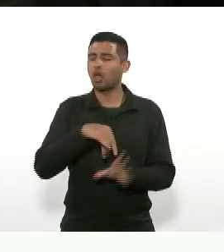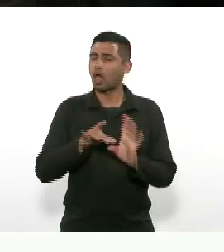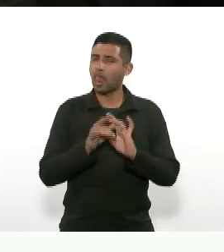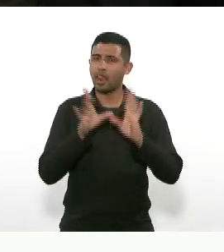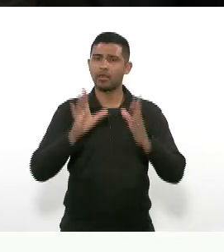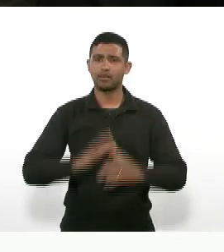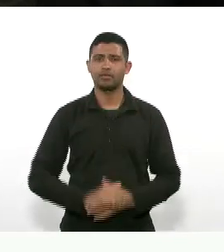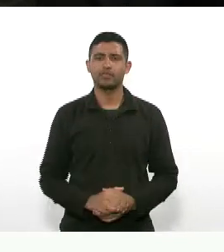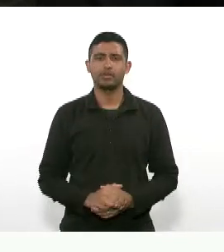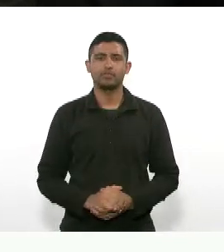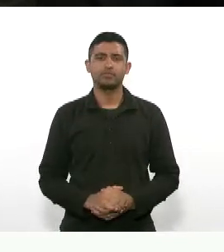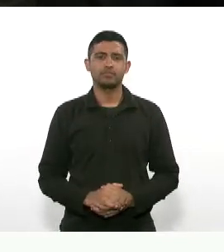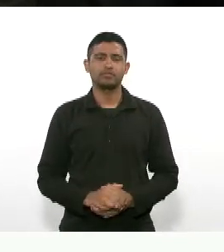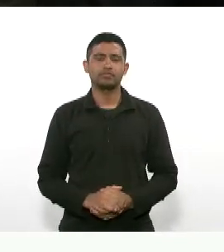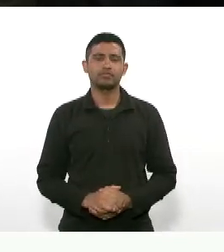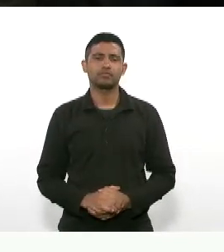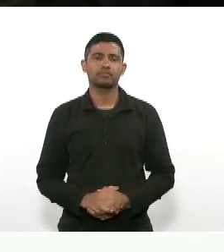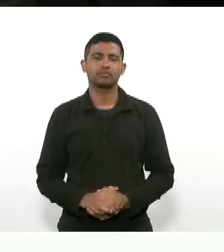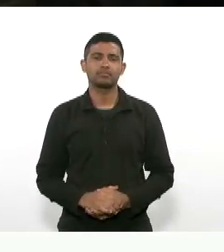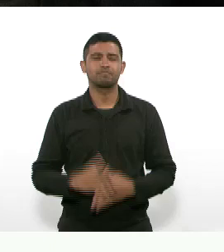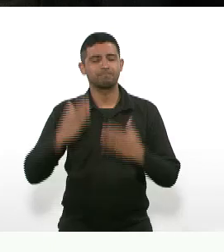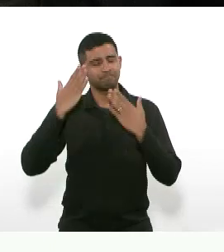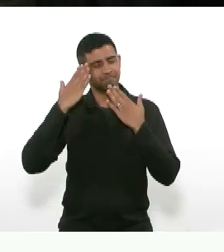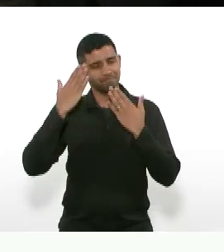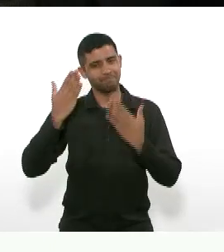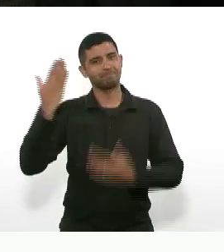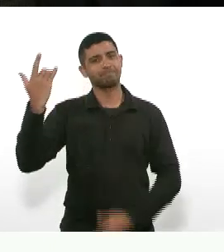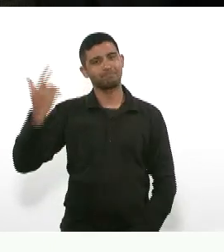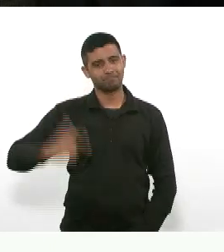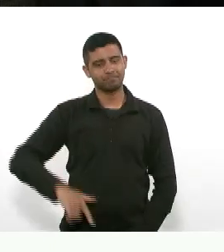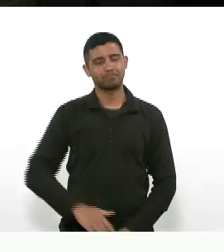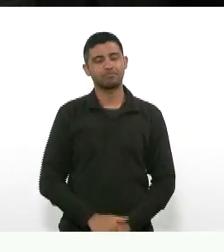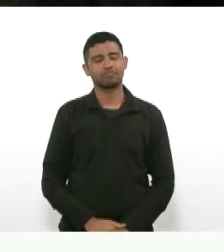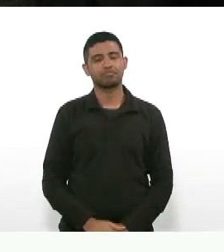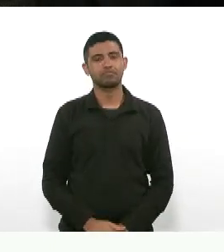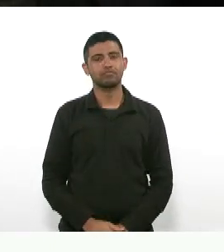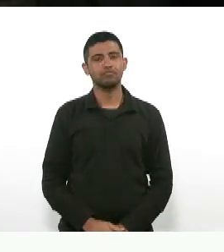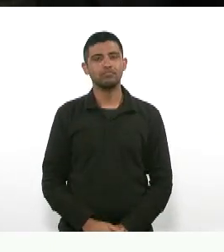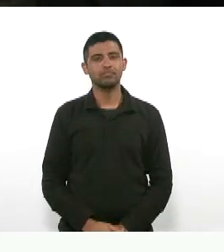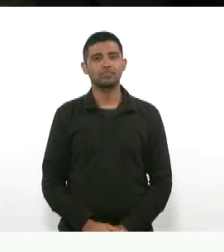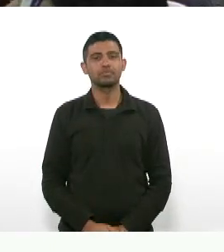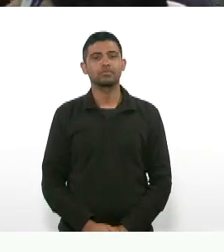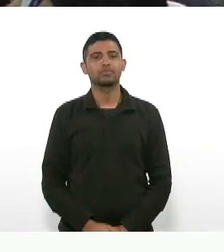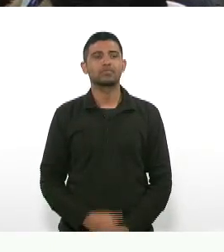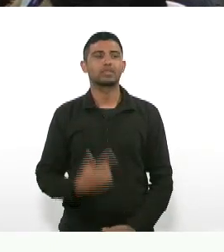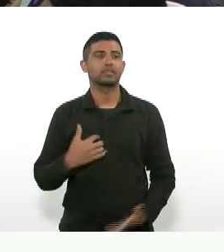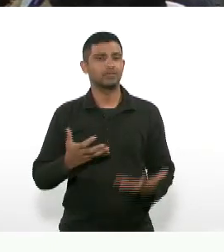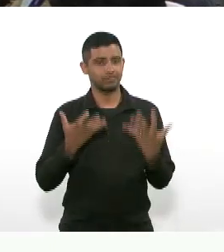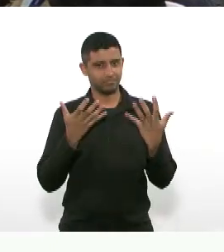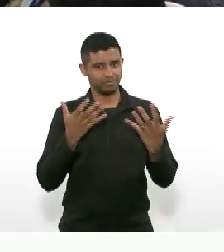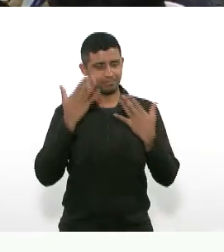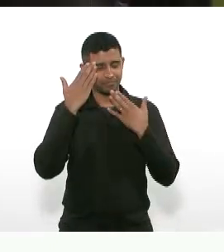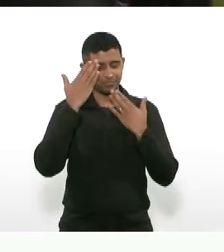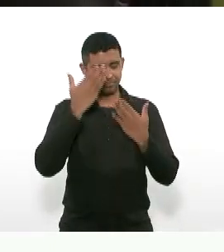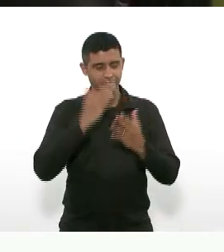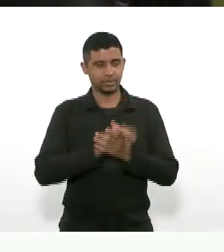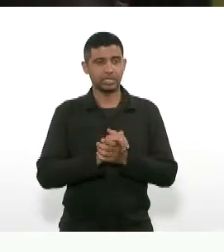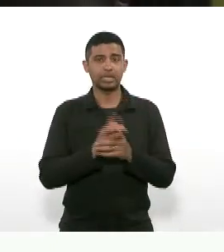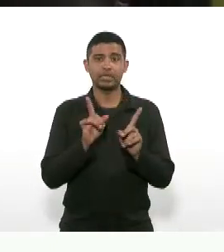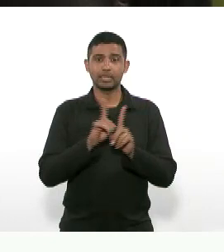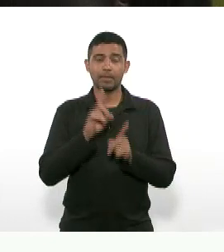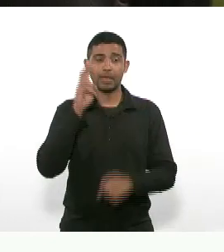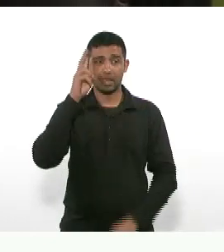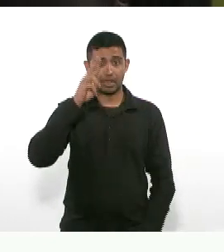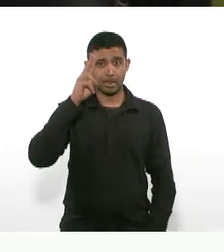disposição e obrigado novamente. Eu queria muito agradecer e lembrar assim,